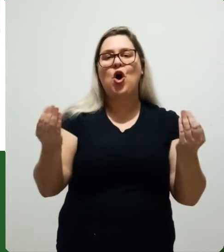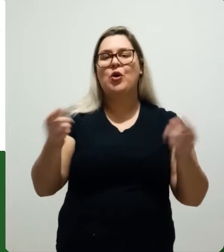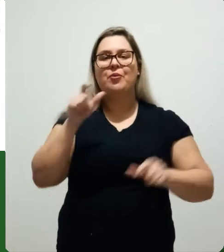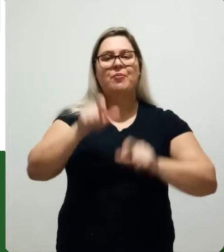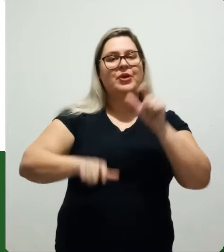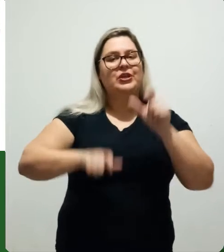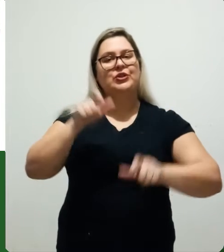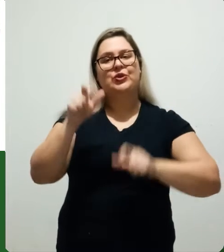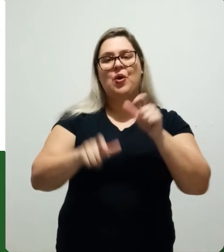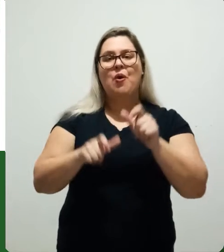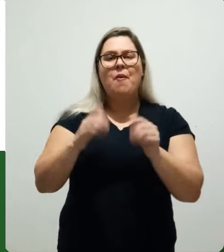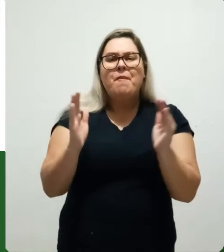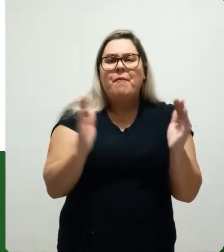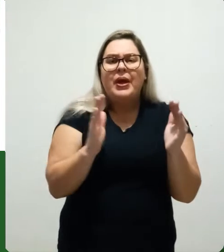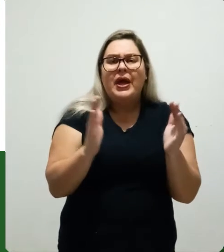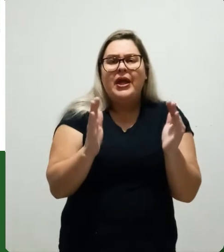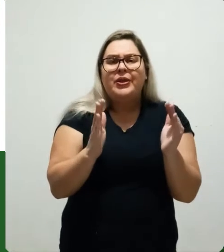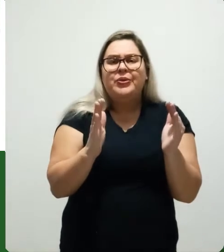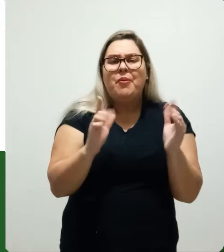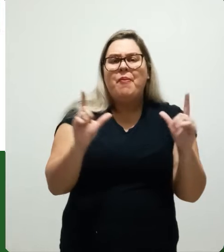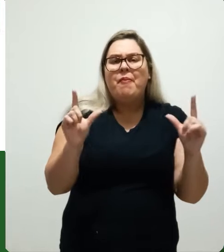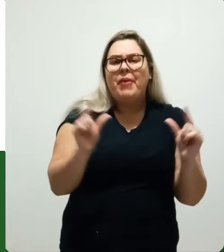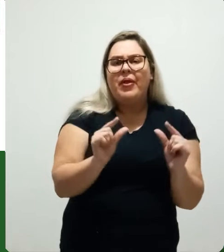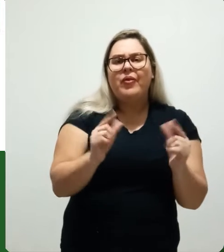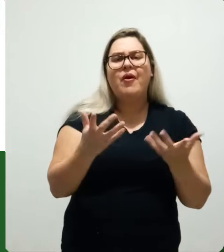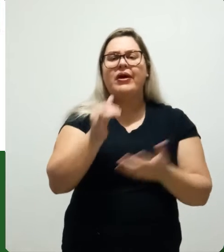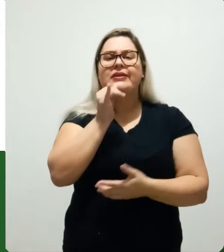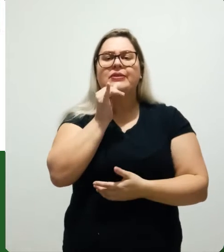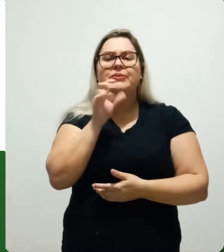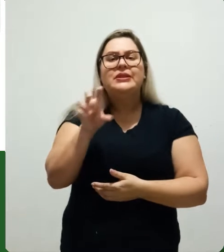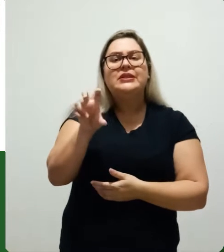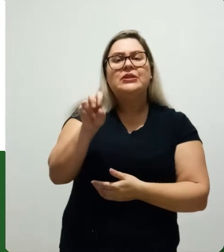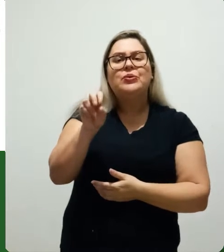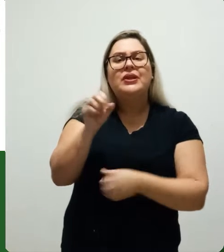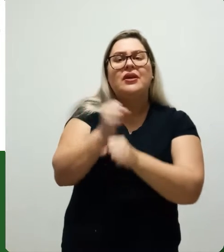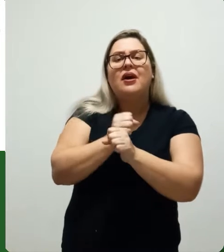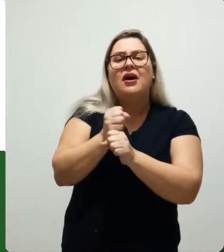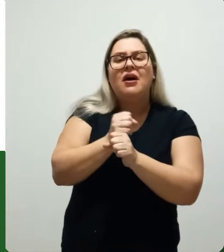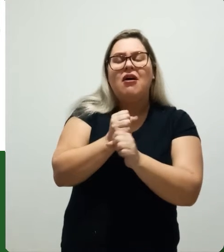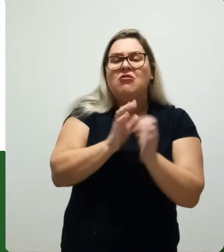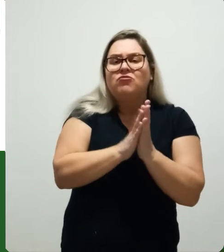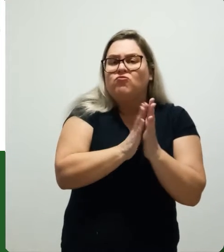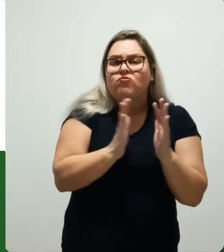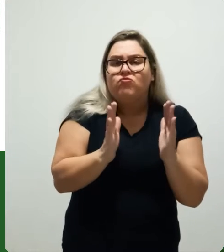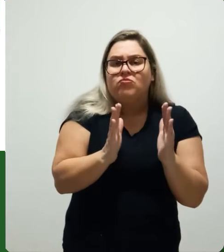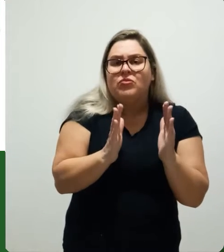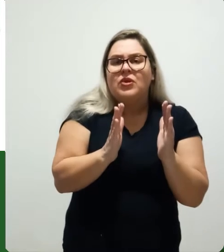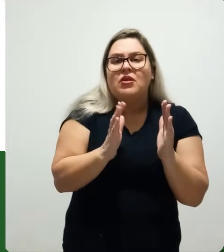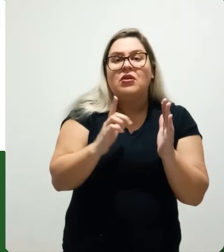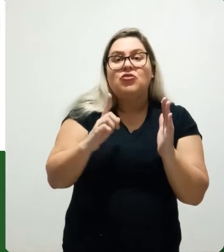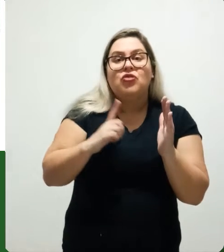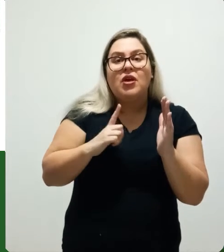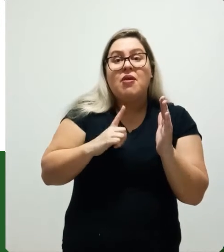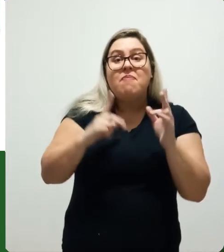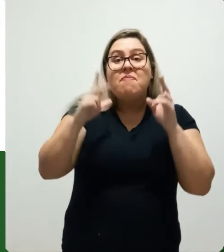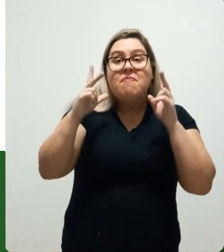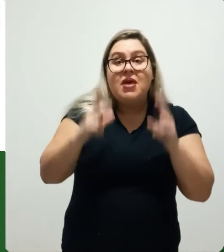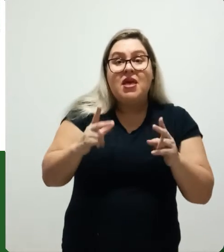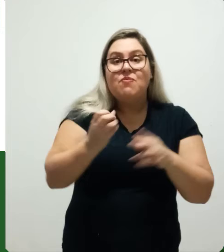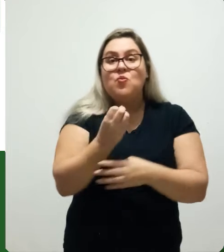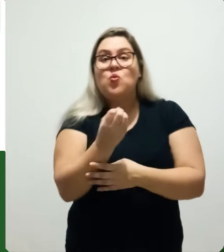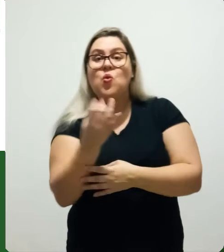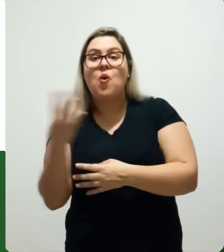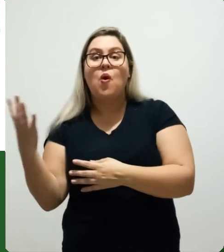pouco menor, ou seja, em cerca de 50 anos aqui, se vocês forem observar, chega quase a